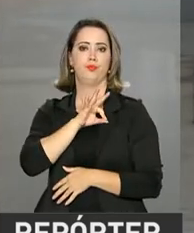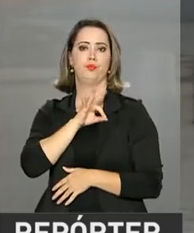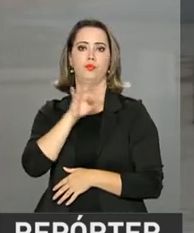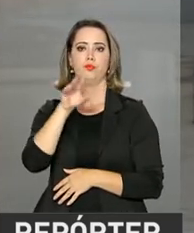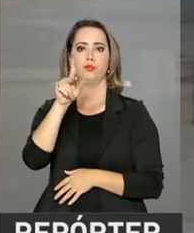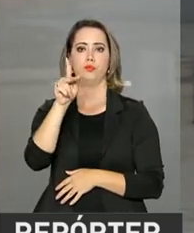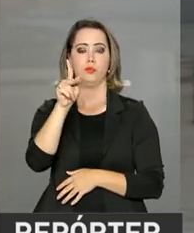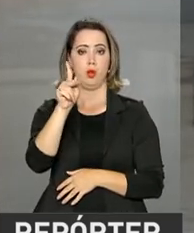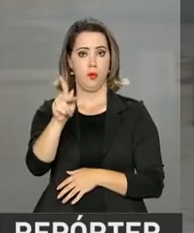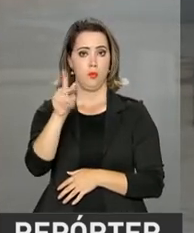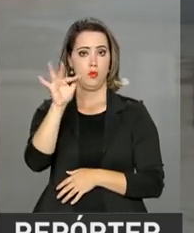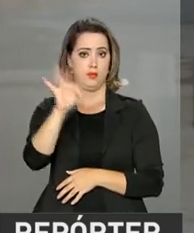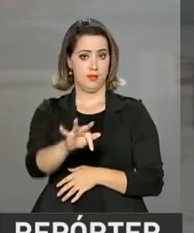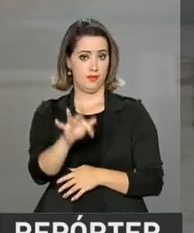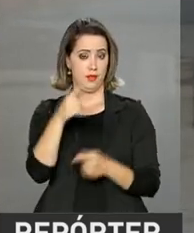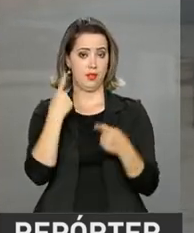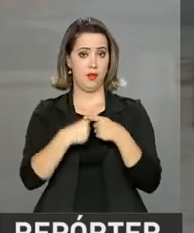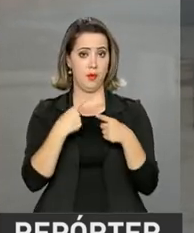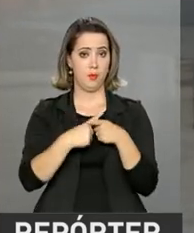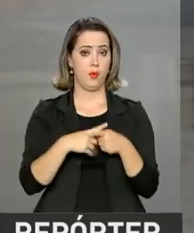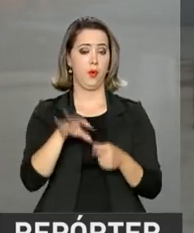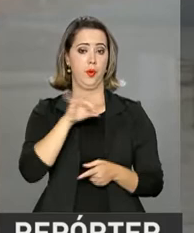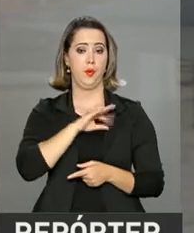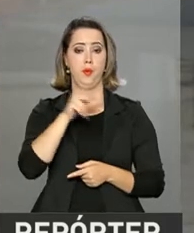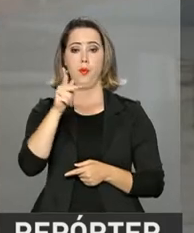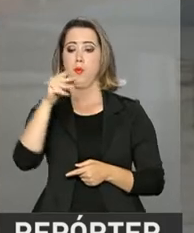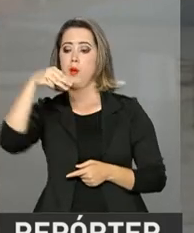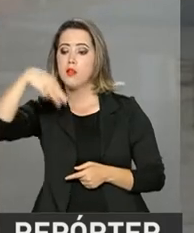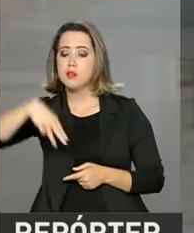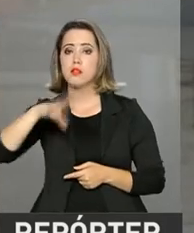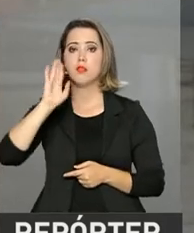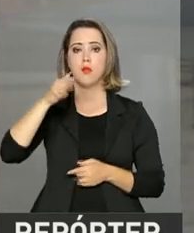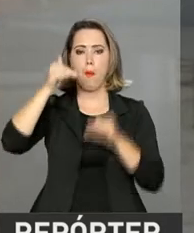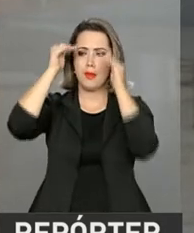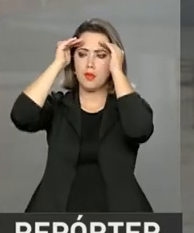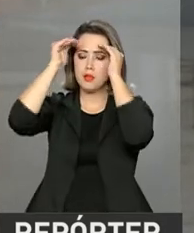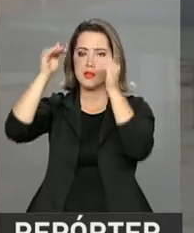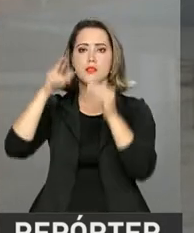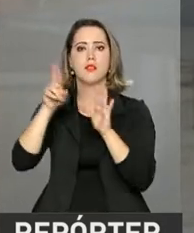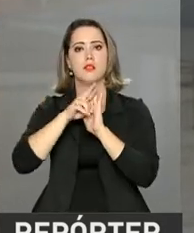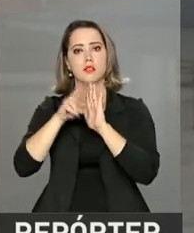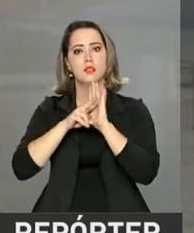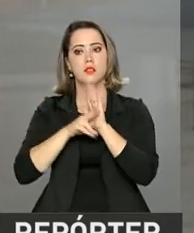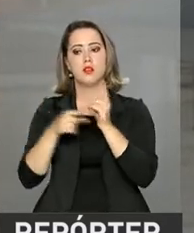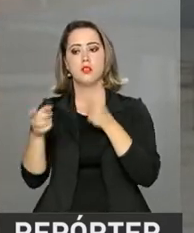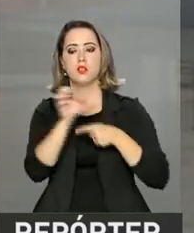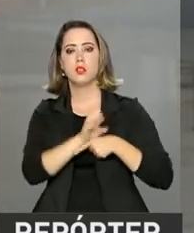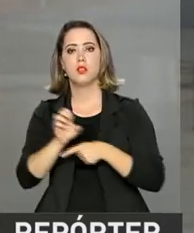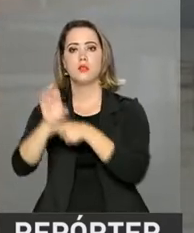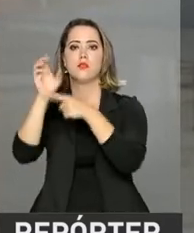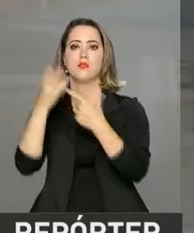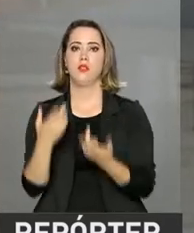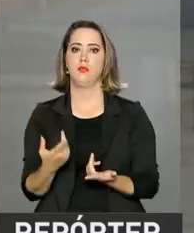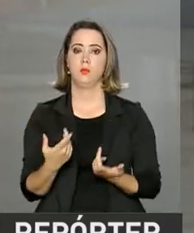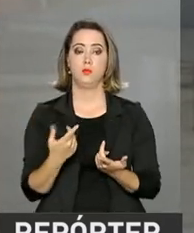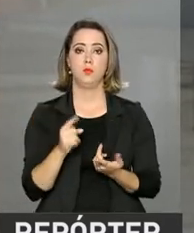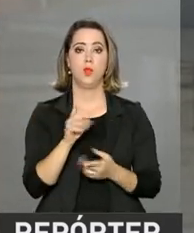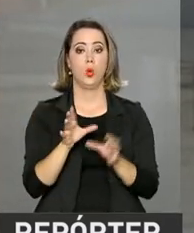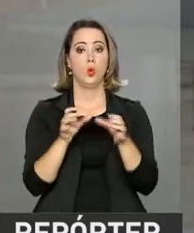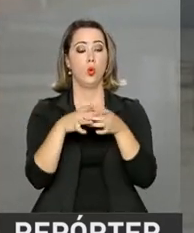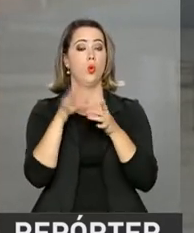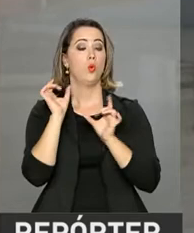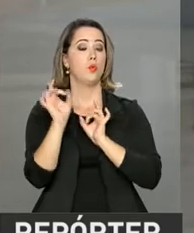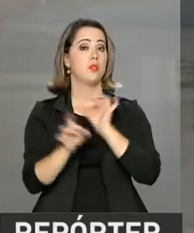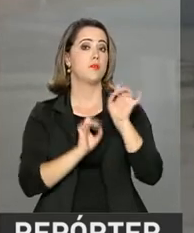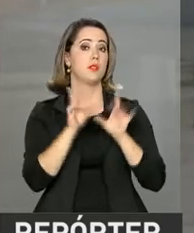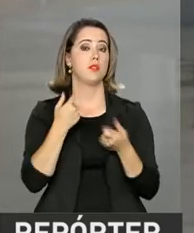aposentarem já policiais militares e civis vão obedecer às regras dos estados na comissão especial é